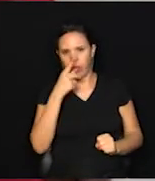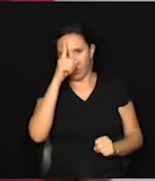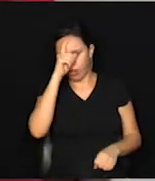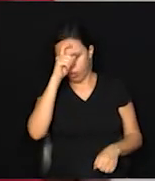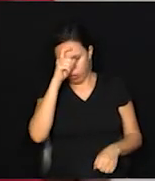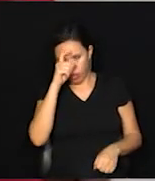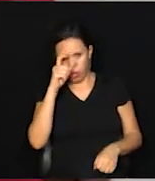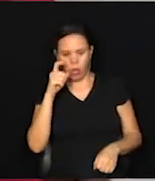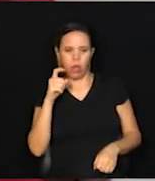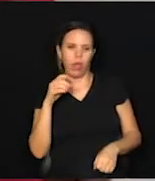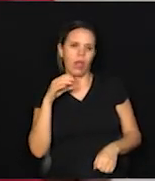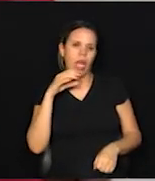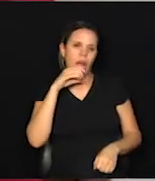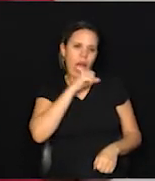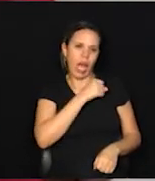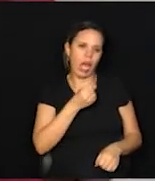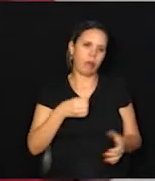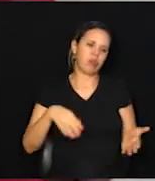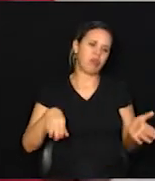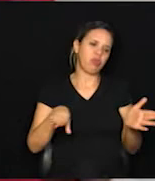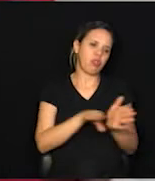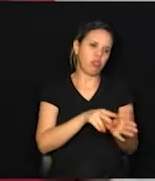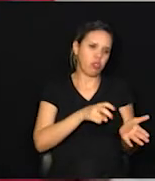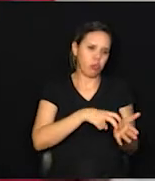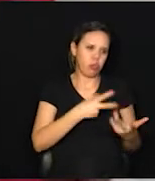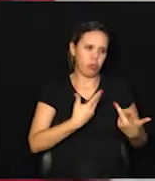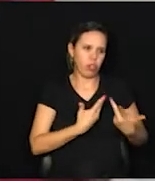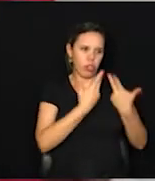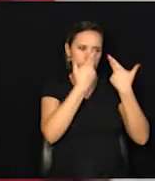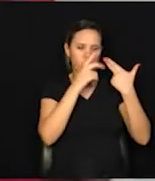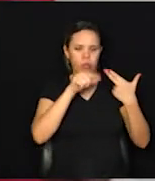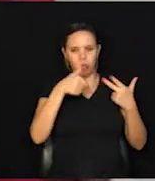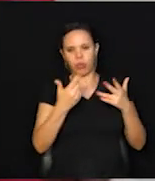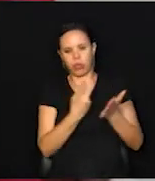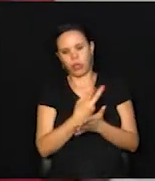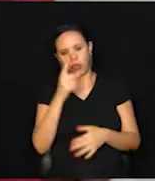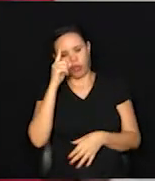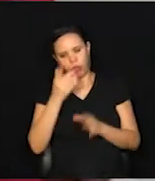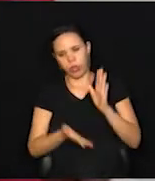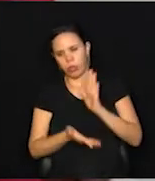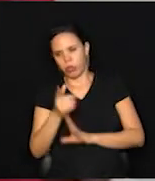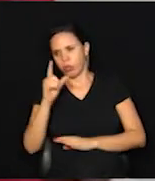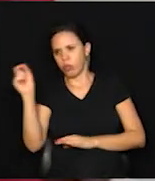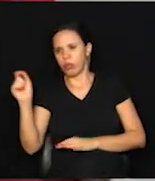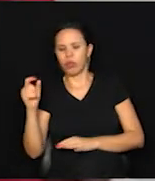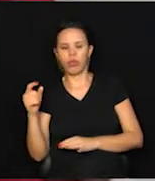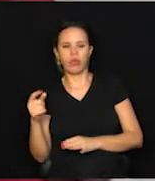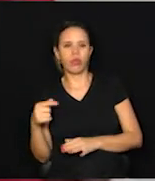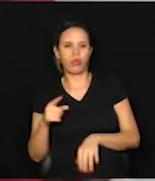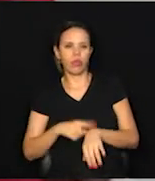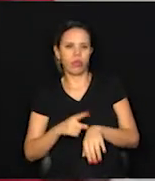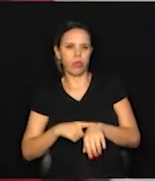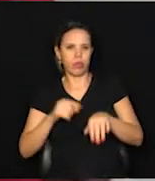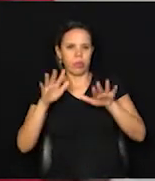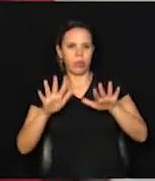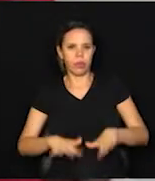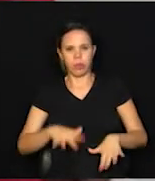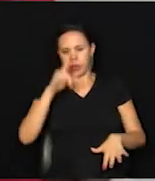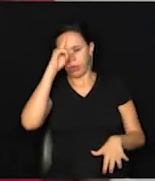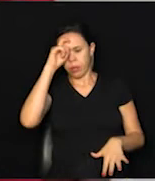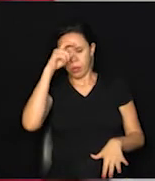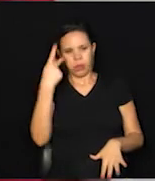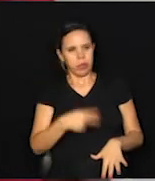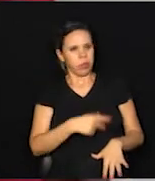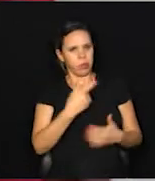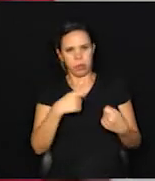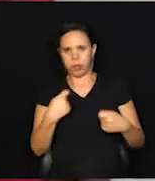dia. O paciente chega de manhã, faz a cirurgia e sai no mesmo dia. de modo que o tempo de permanência hospitalar dele não